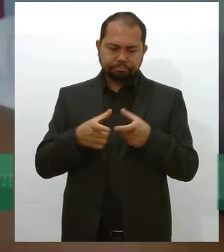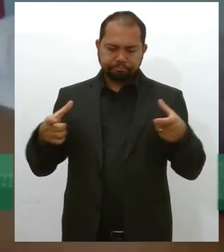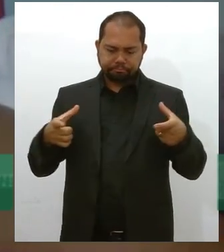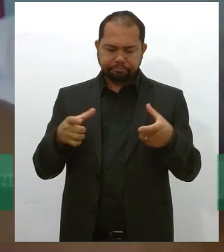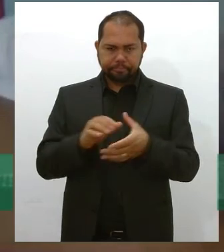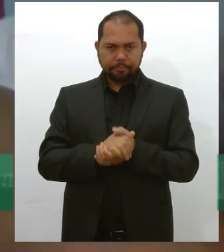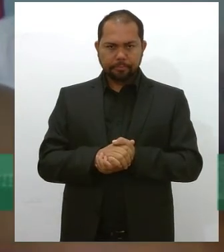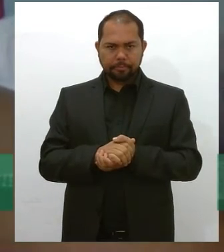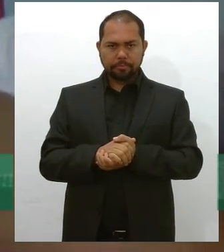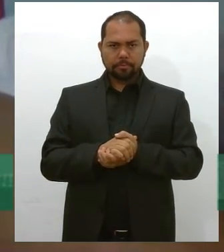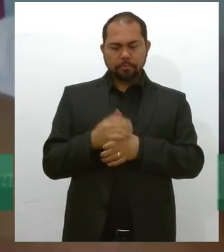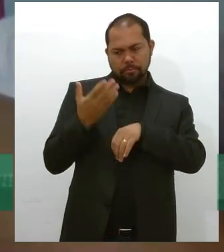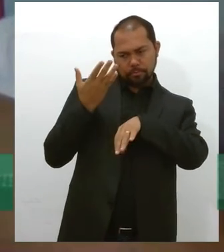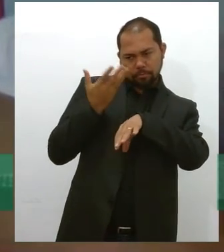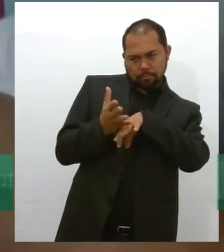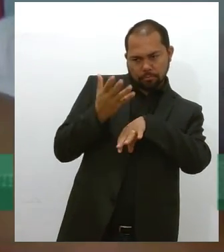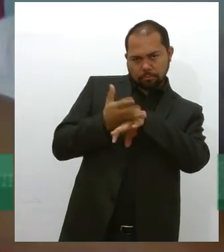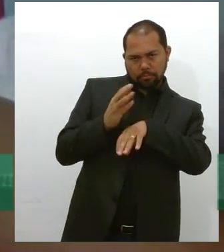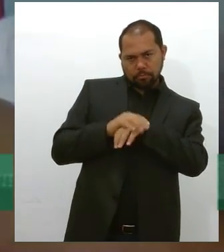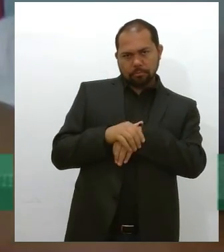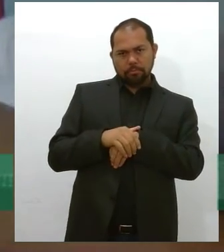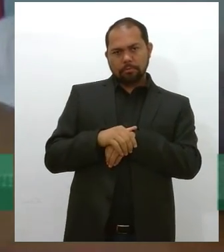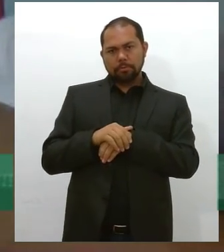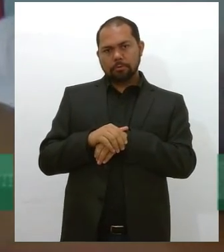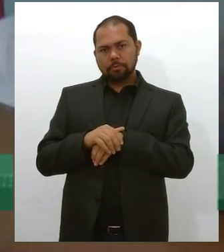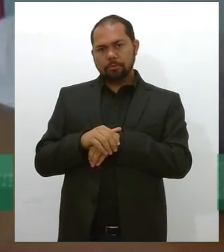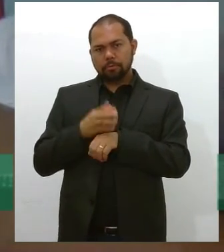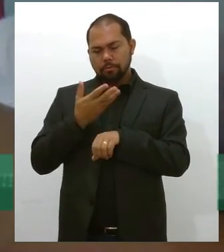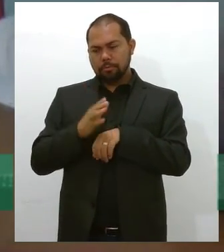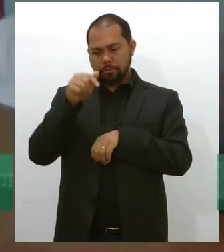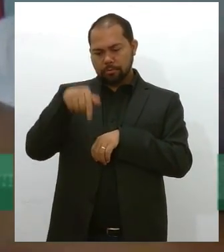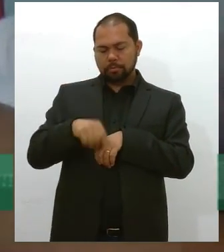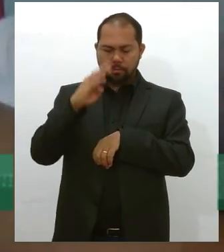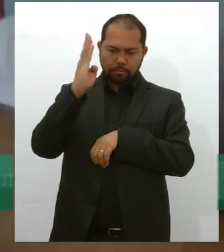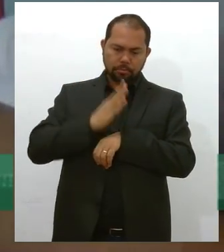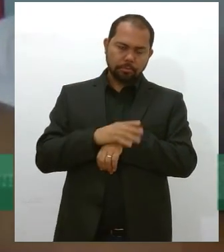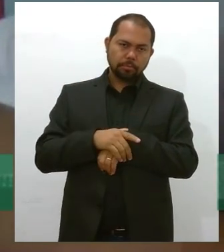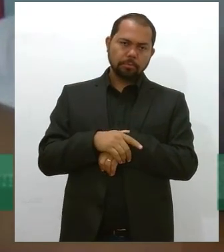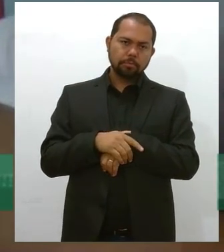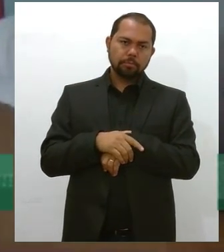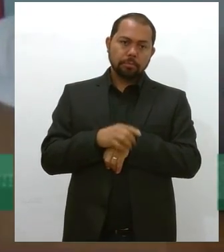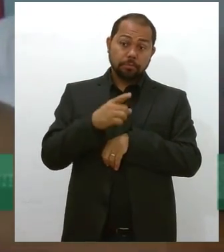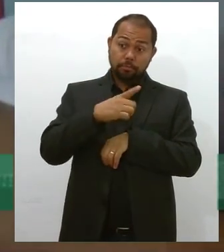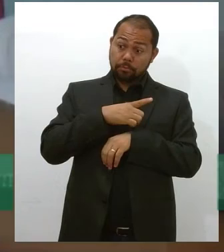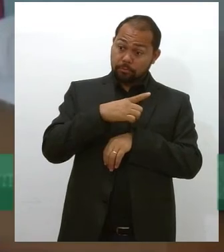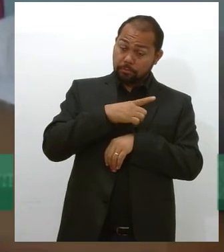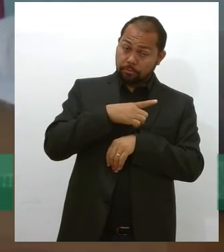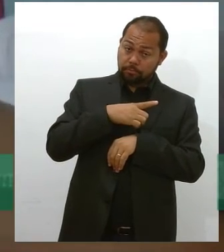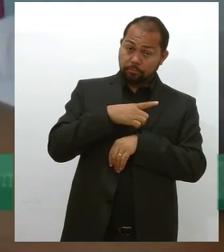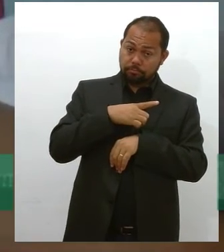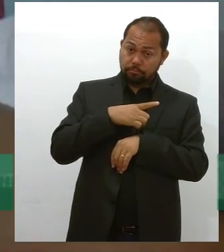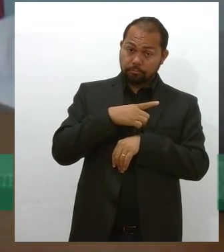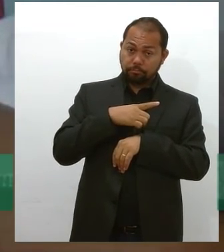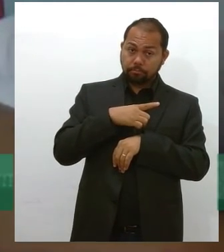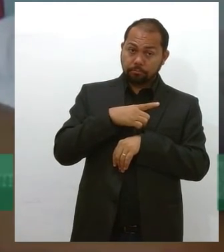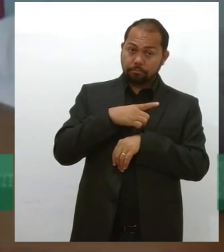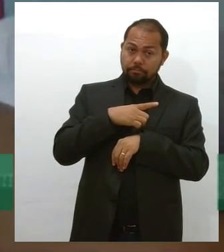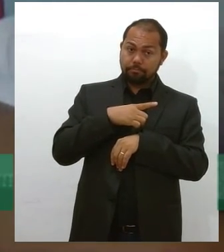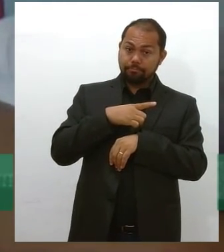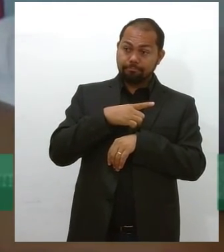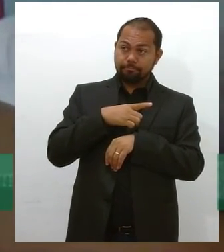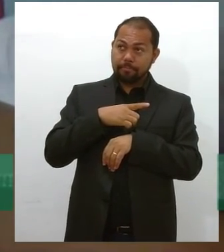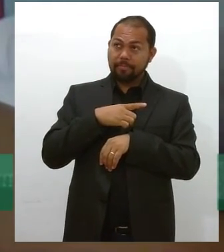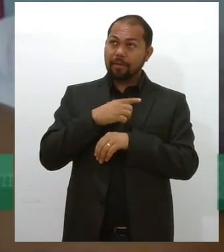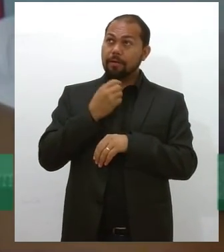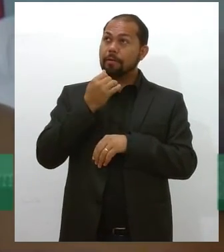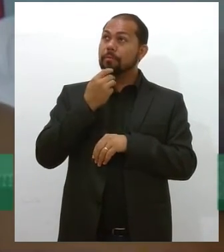prática, né, são realmente praticadas aqui no Brasil. E você tem assim aquela história da roupagem, né? Então, sobre